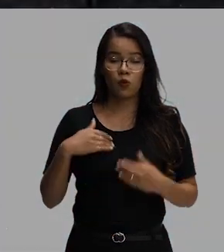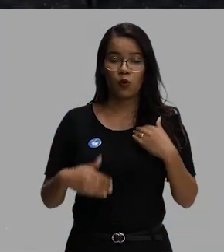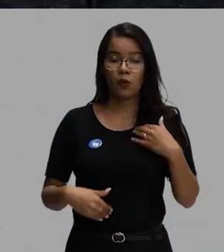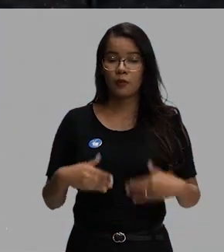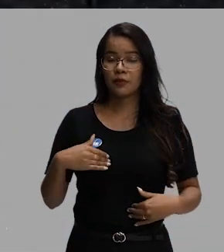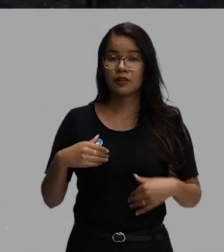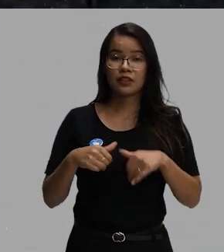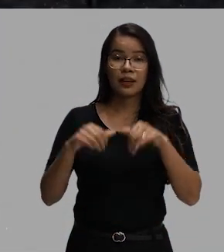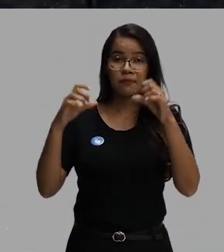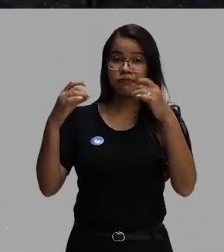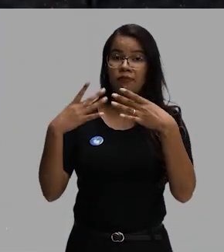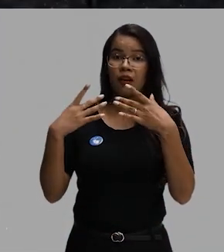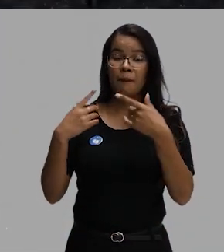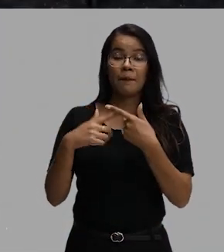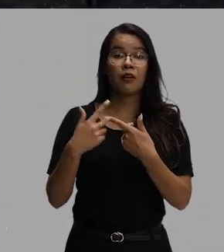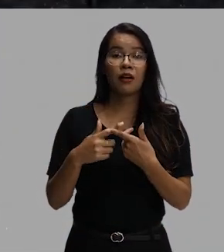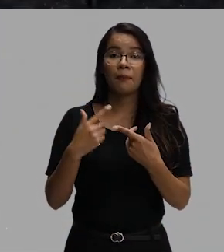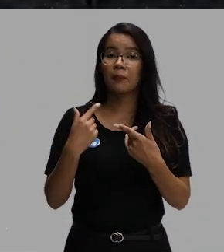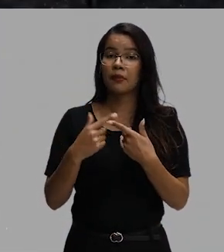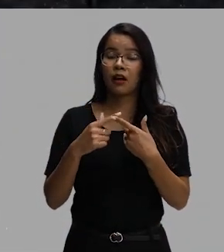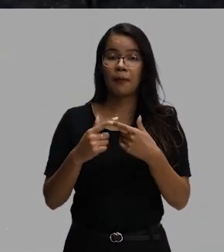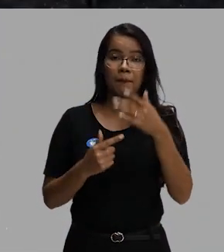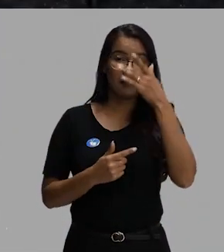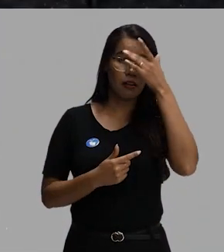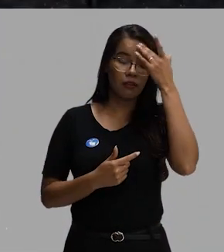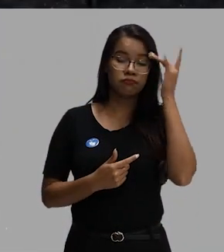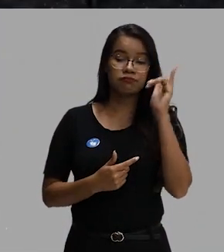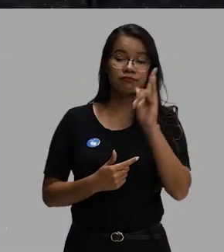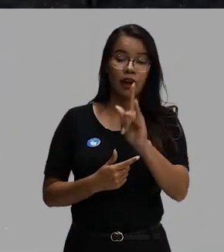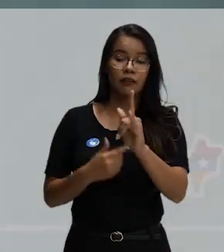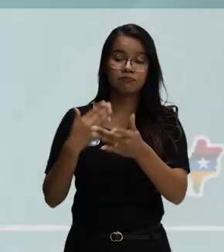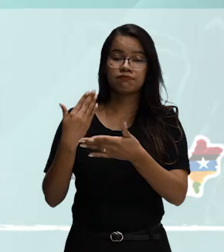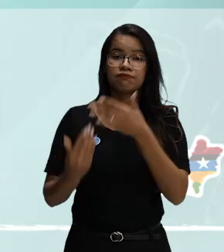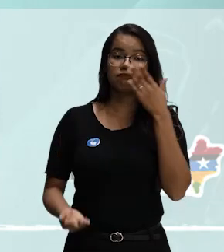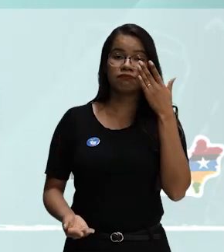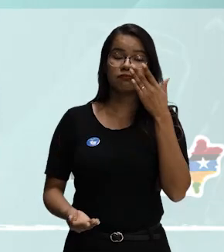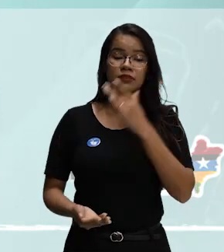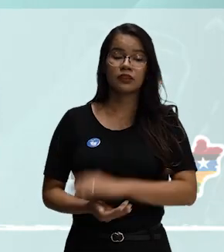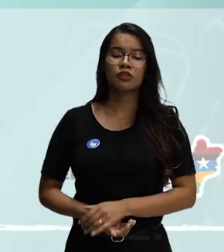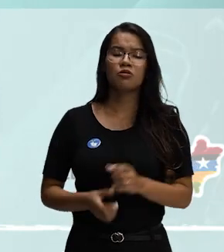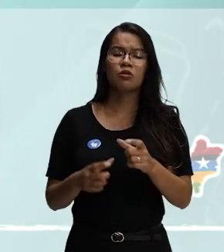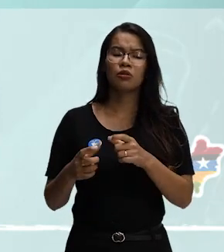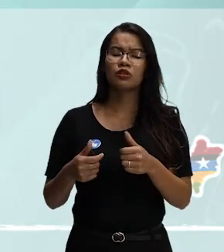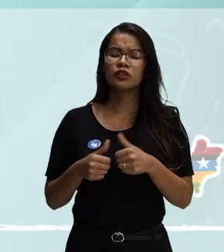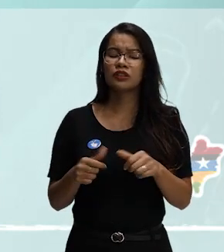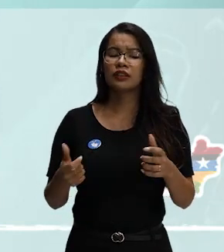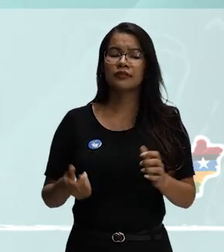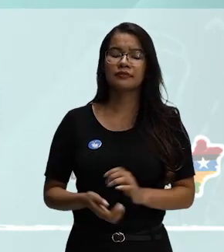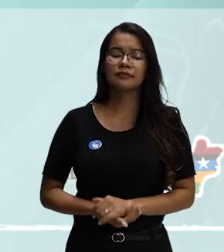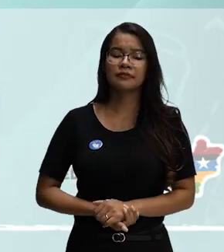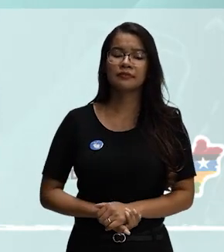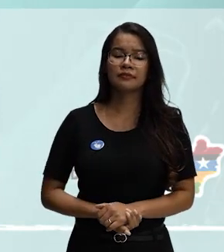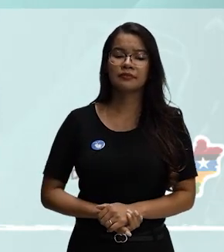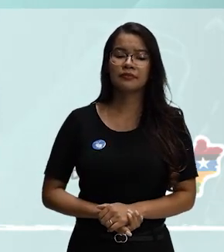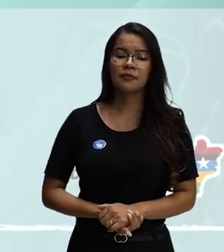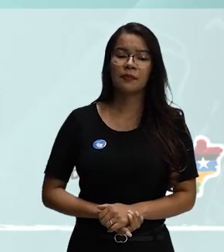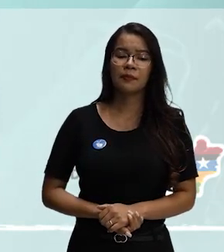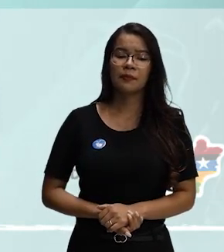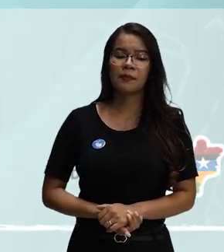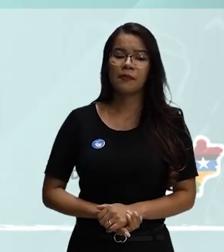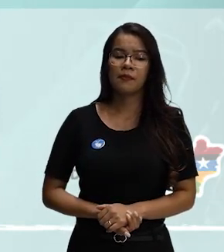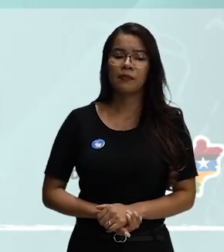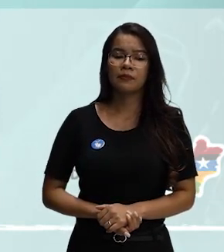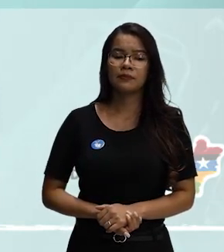está abandonado, por quê? Porque a pessoa amada não está mais com ele, ou nunca esteve. E onde ela está? Opa! E onde ela